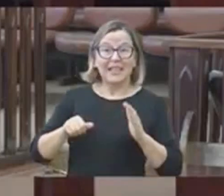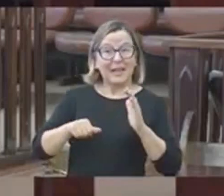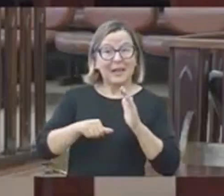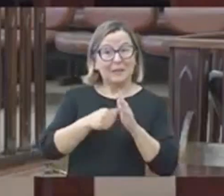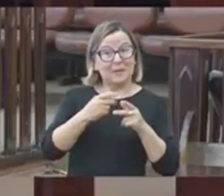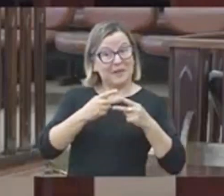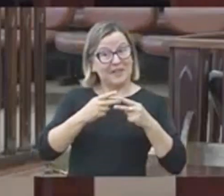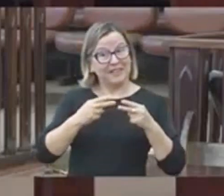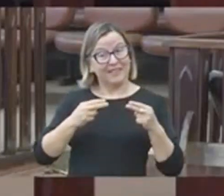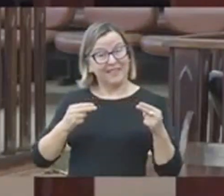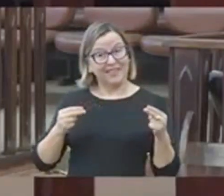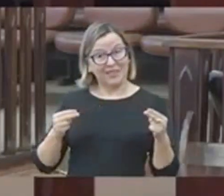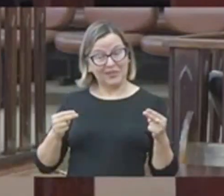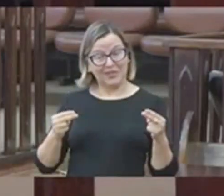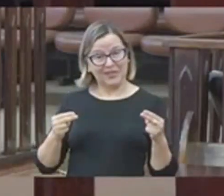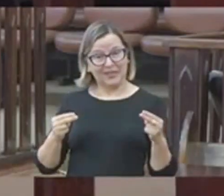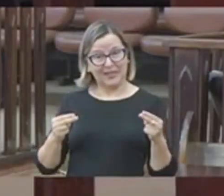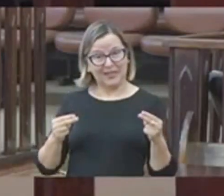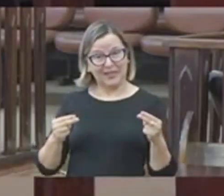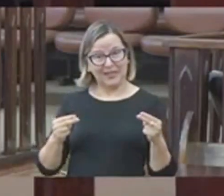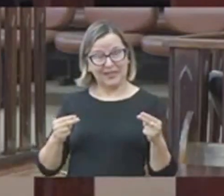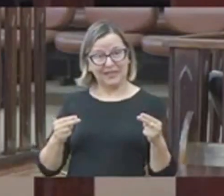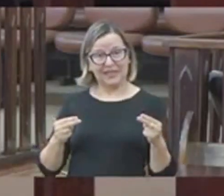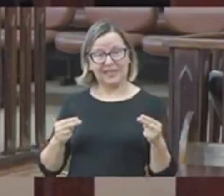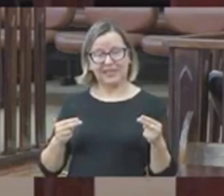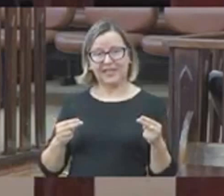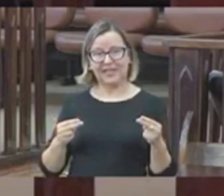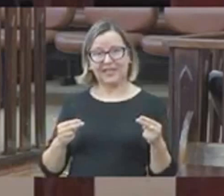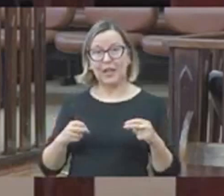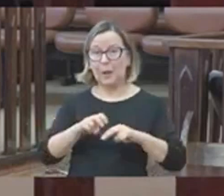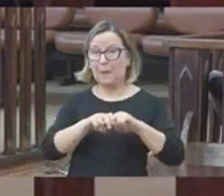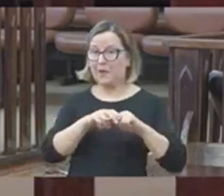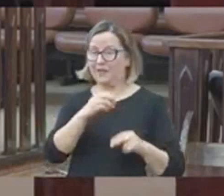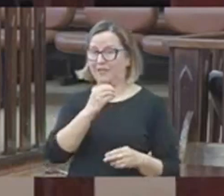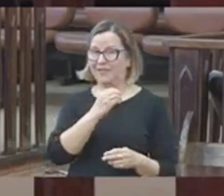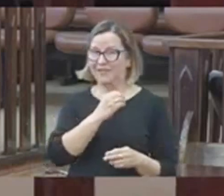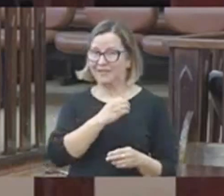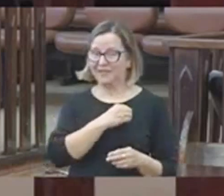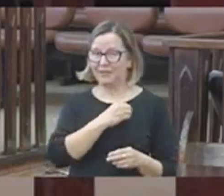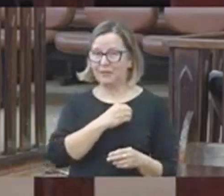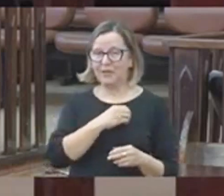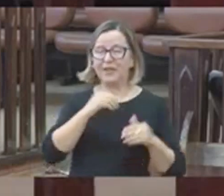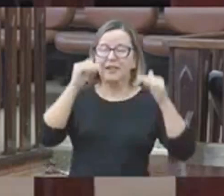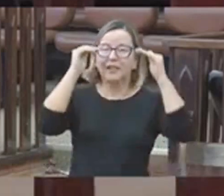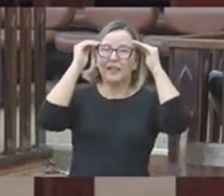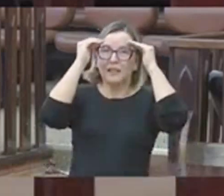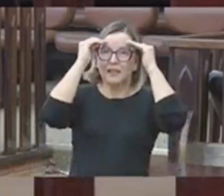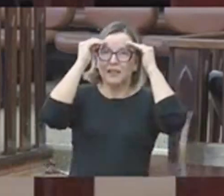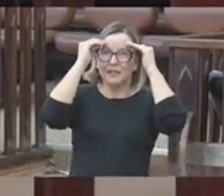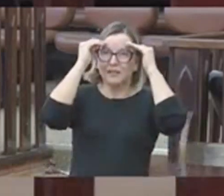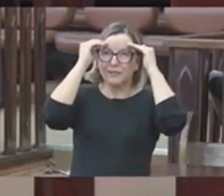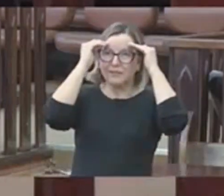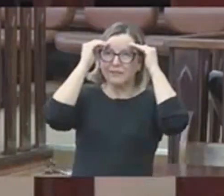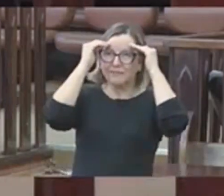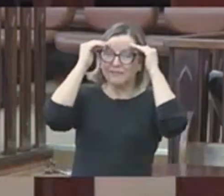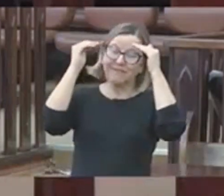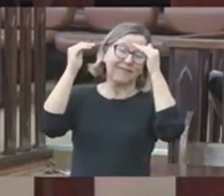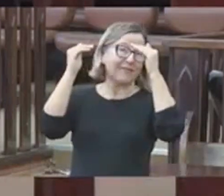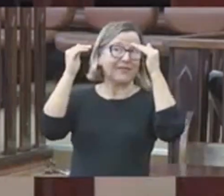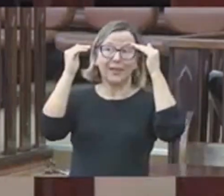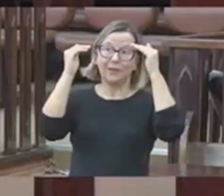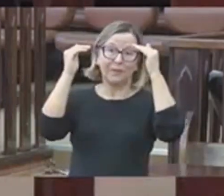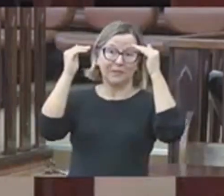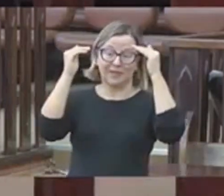coisa, ao entrar o pecado pela desobediência, e aí é importante nós vermos que